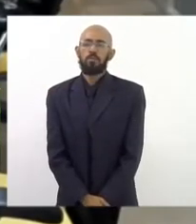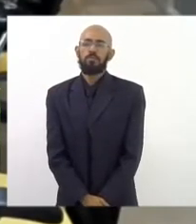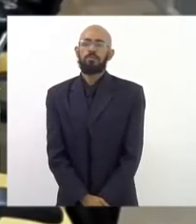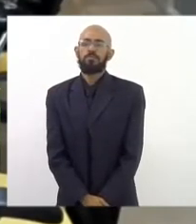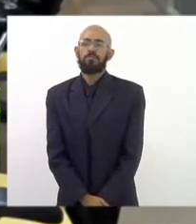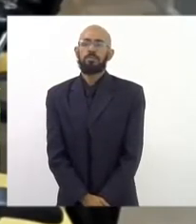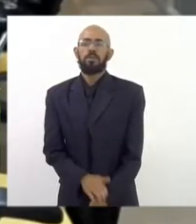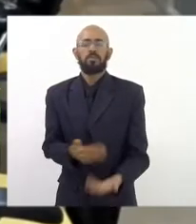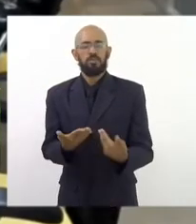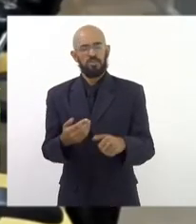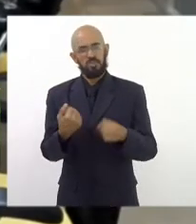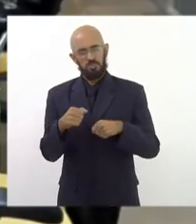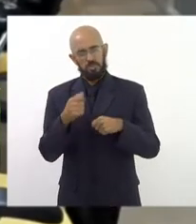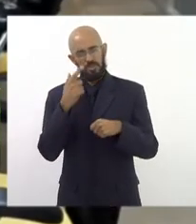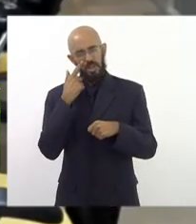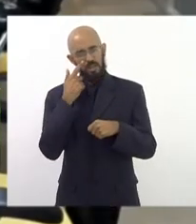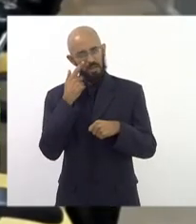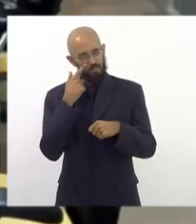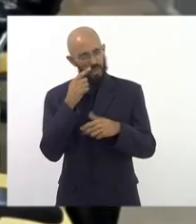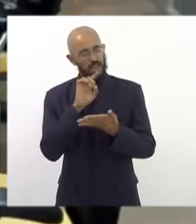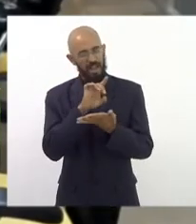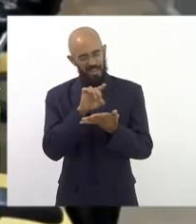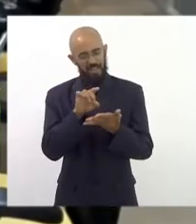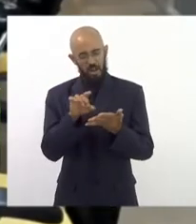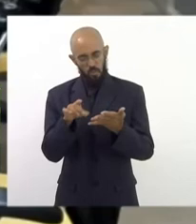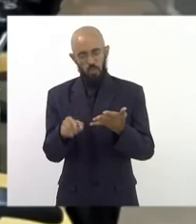entrar em cada resultado para ver o que que...